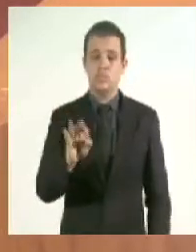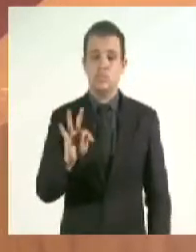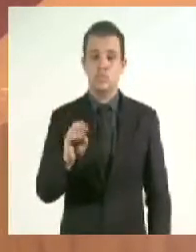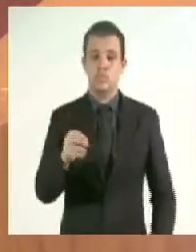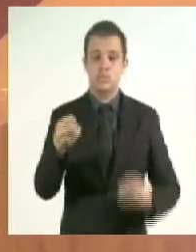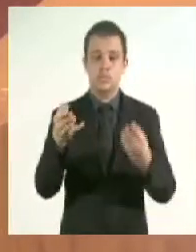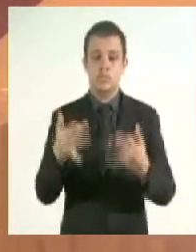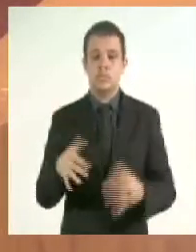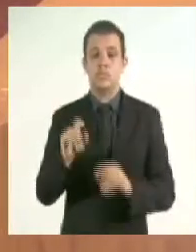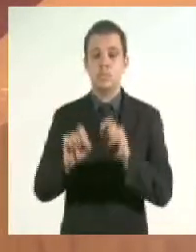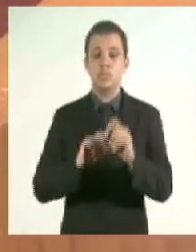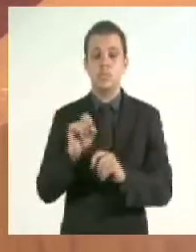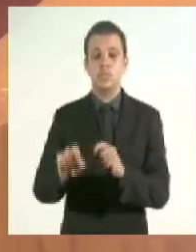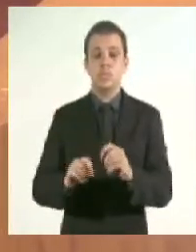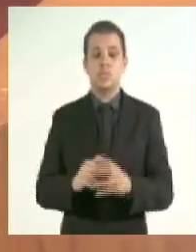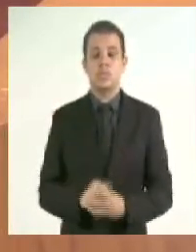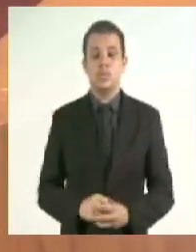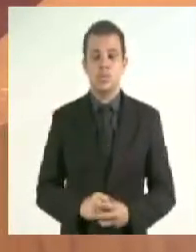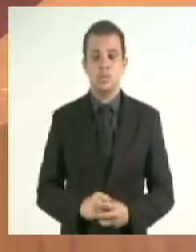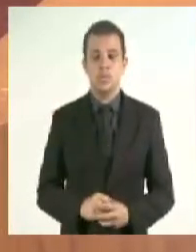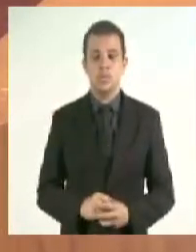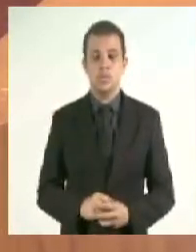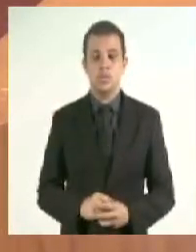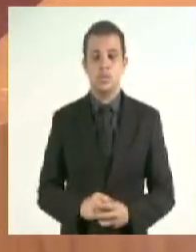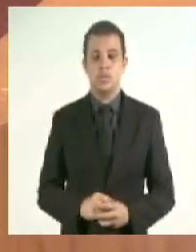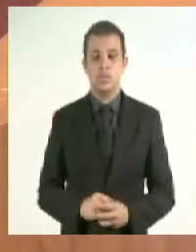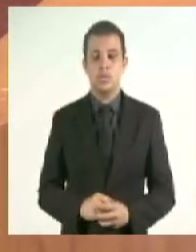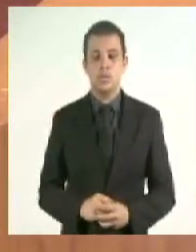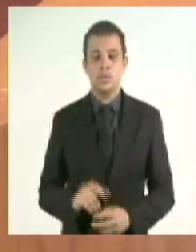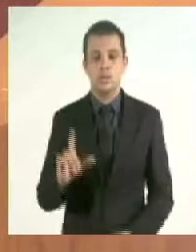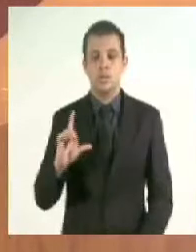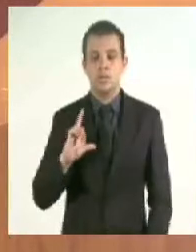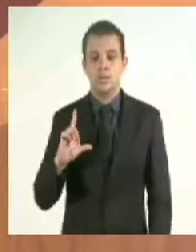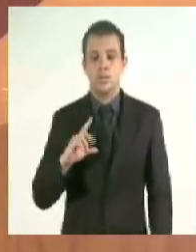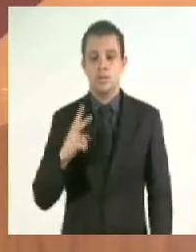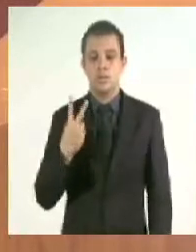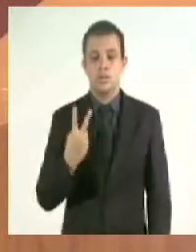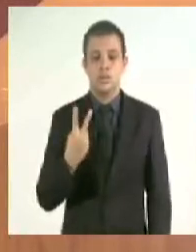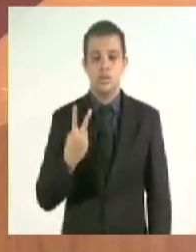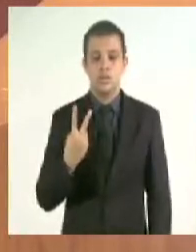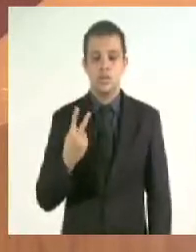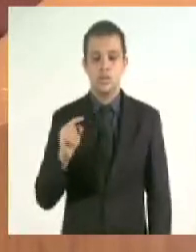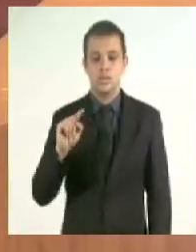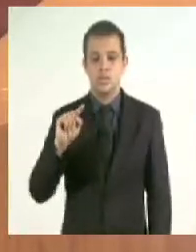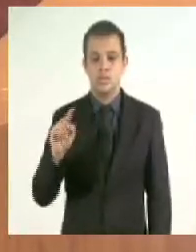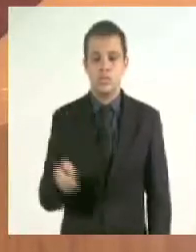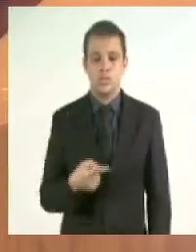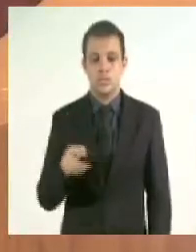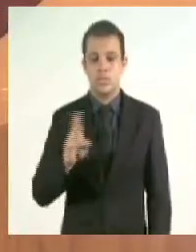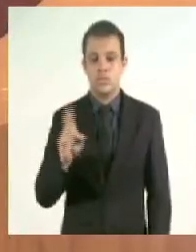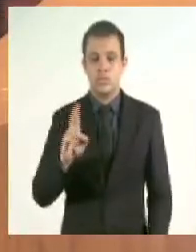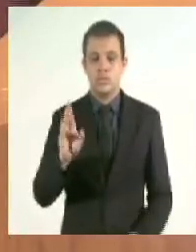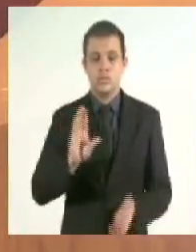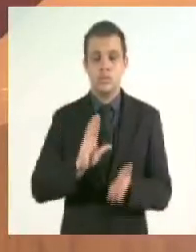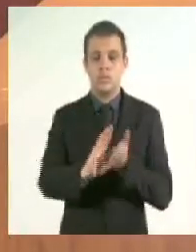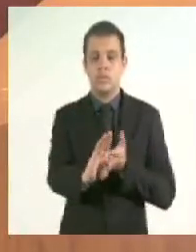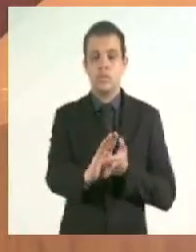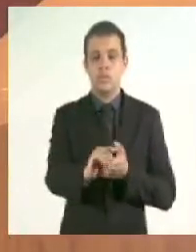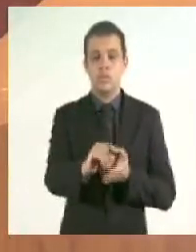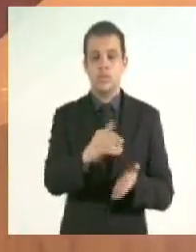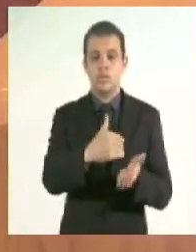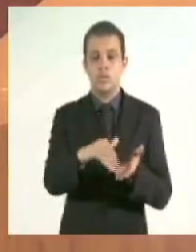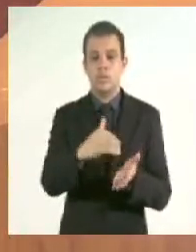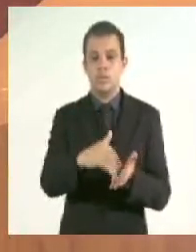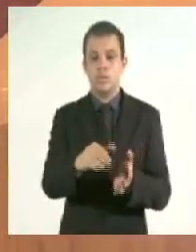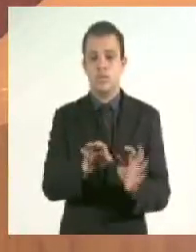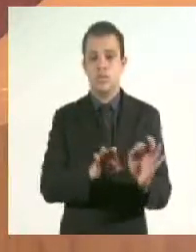da suplementação de R$2 bilhões para essa Secretaria de Articulação Política. Ora,